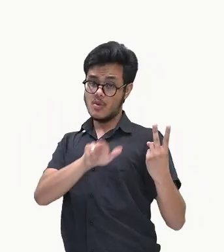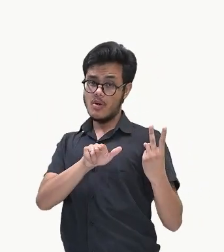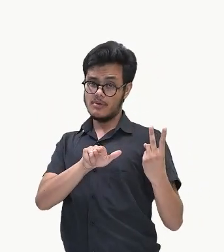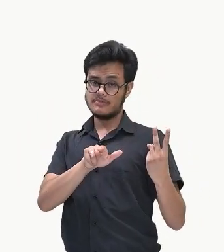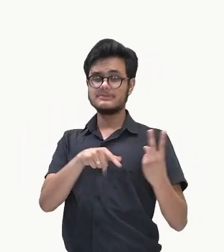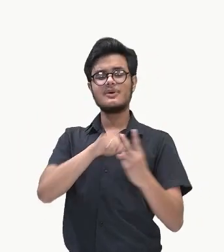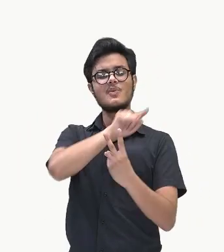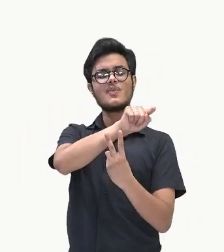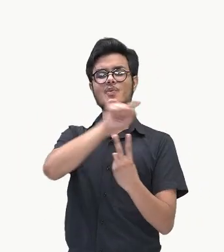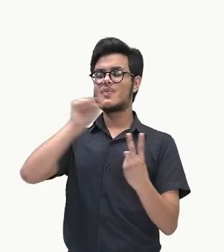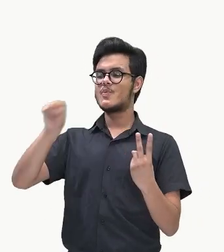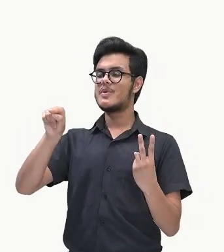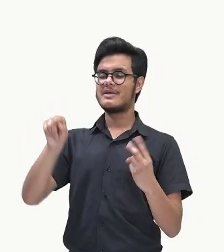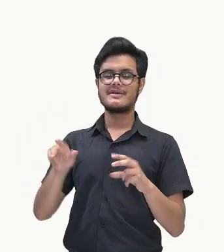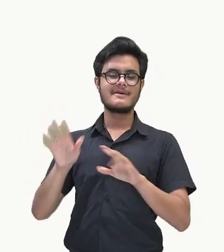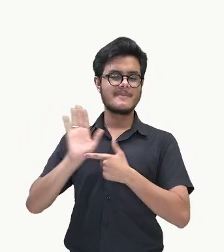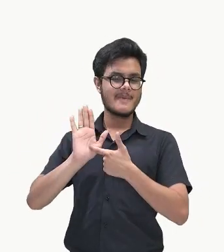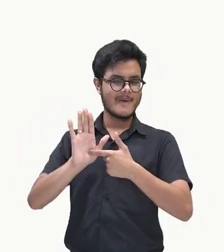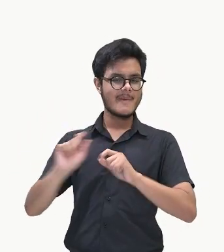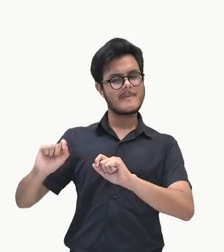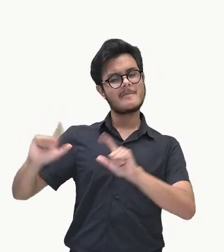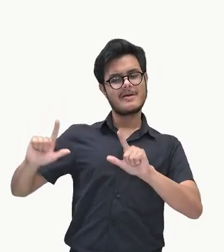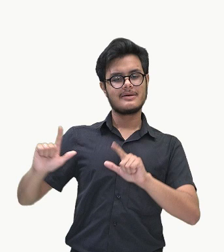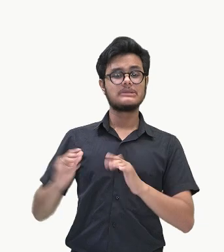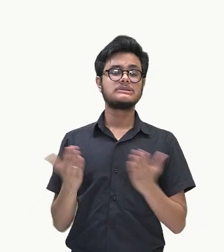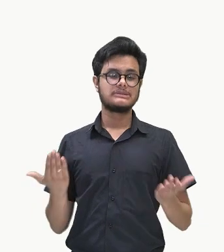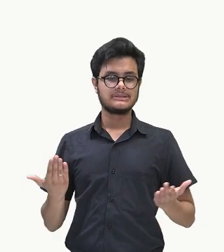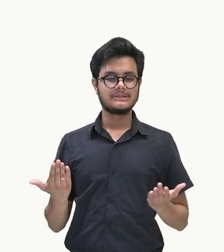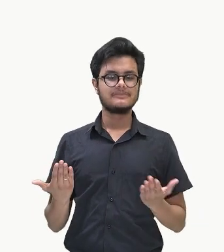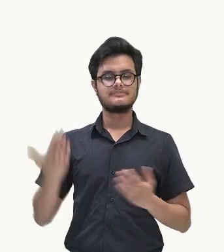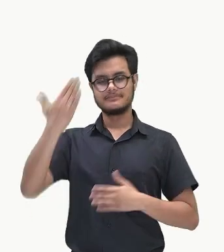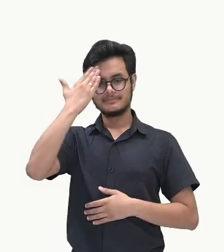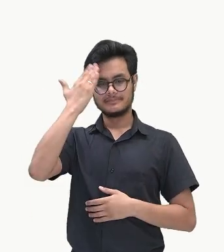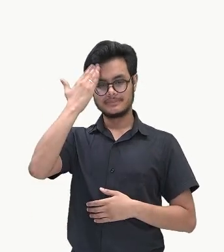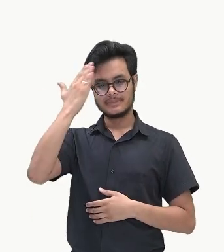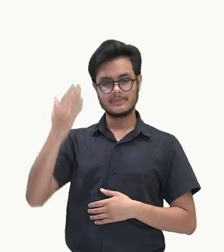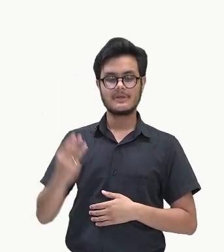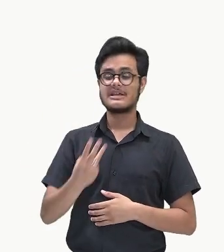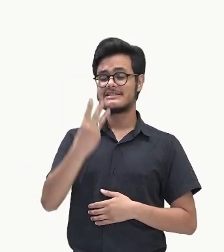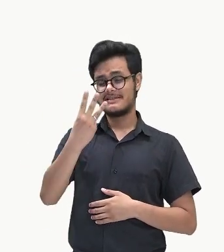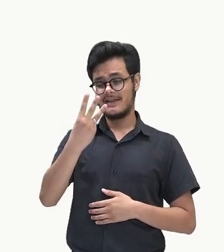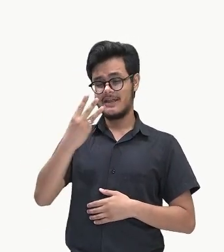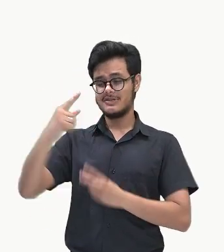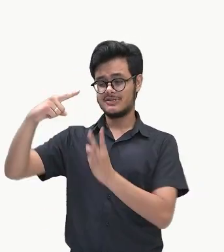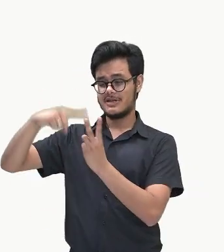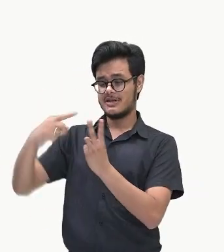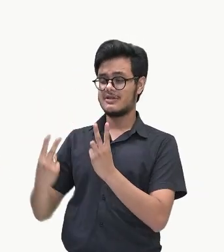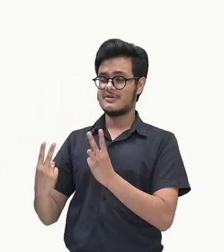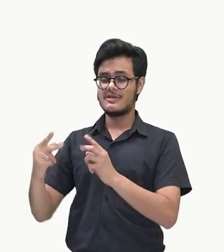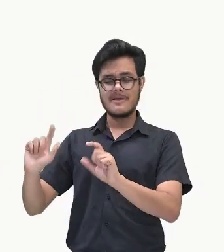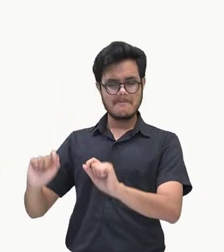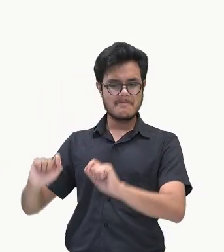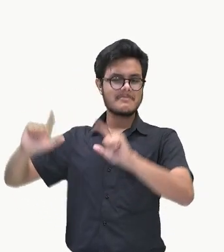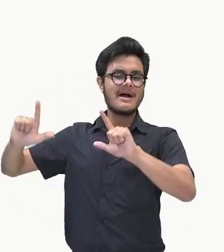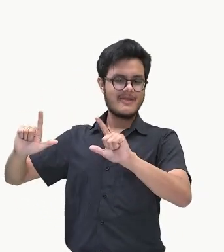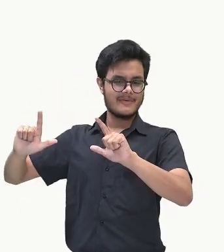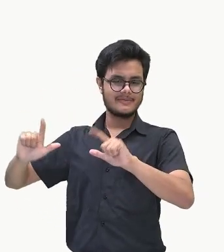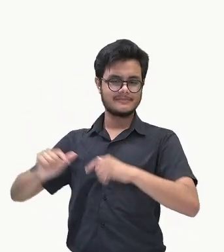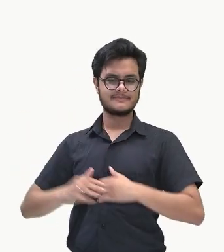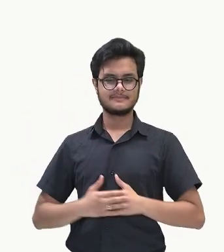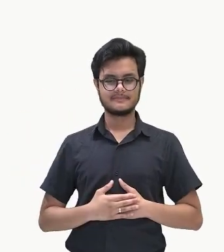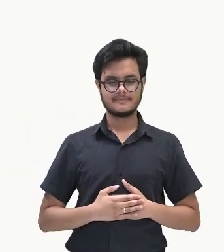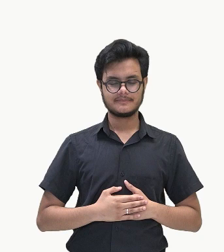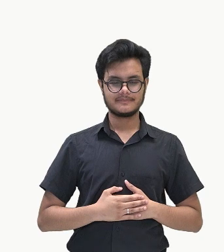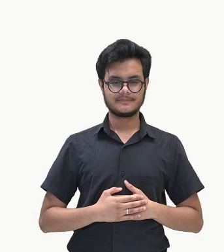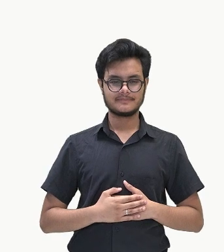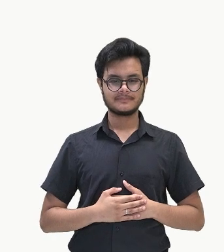vai indicar qual é o meu número maior. Como eu sei que 3 é menor do que 5, então eu